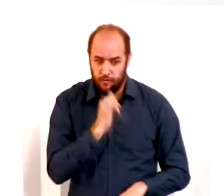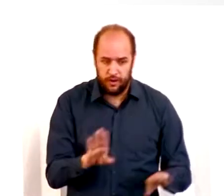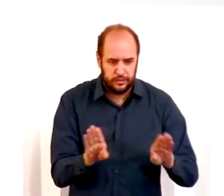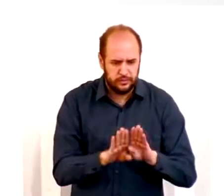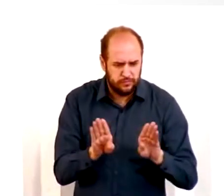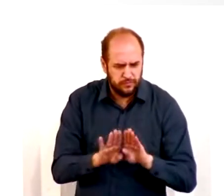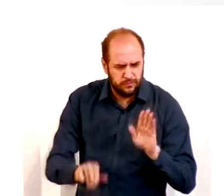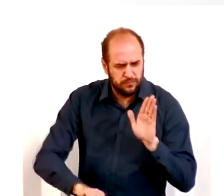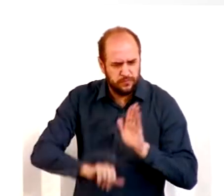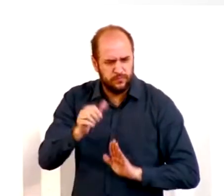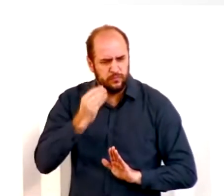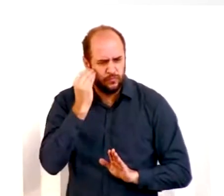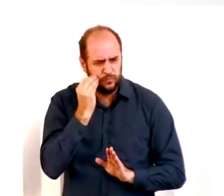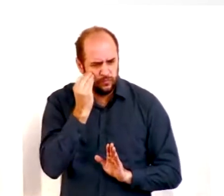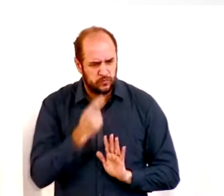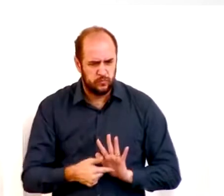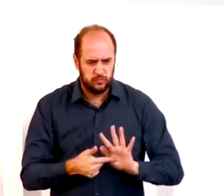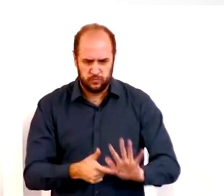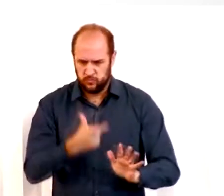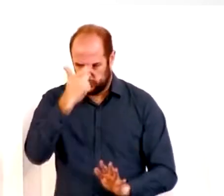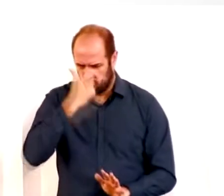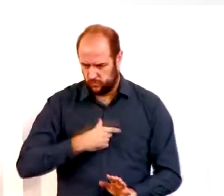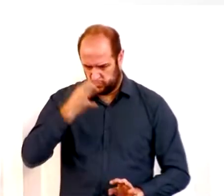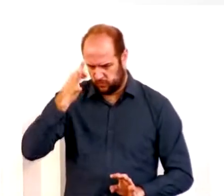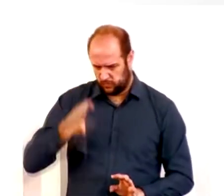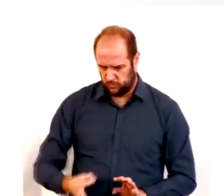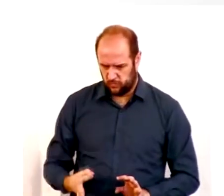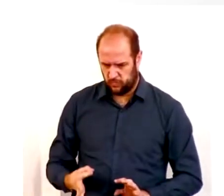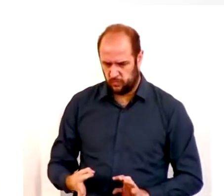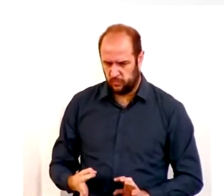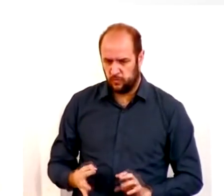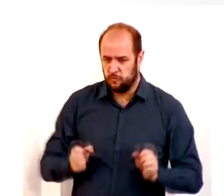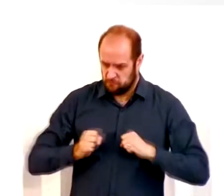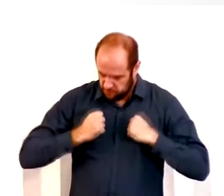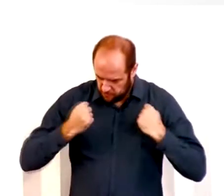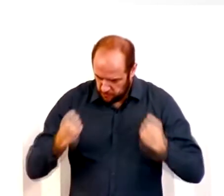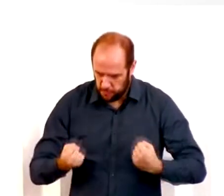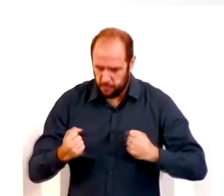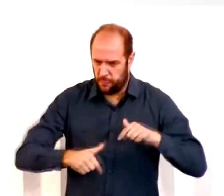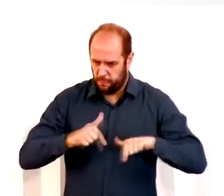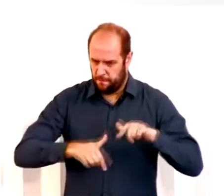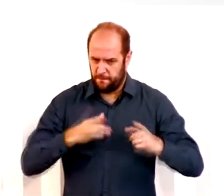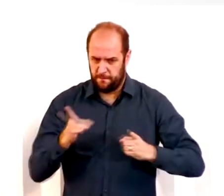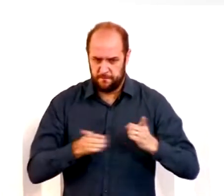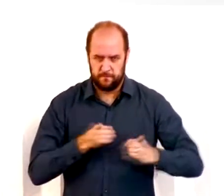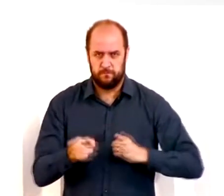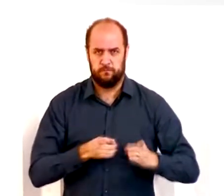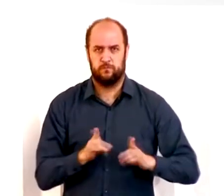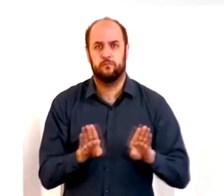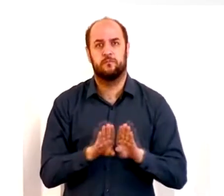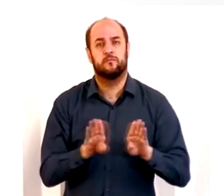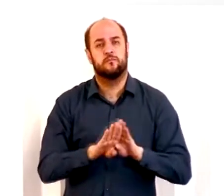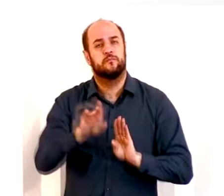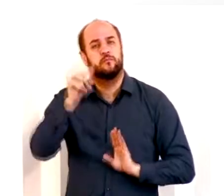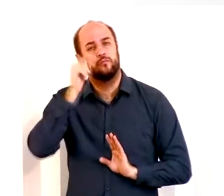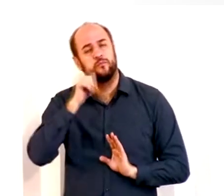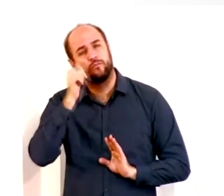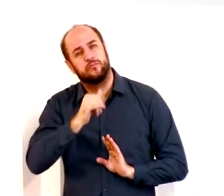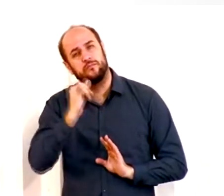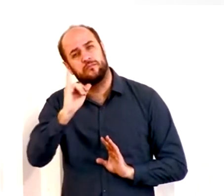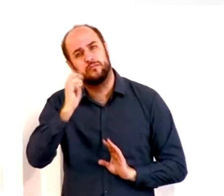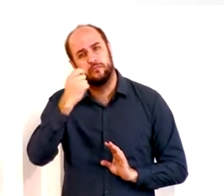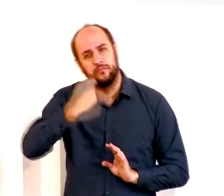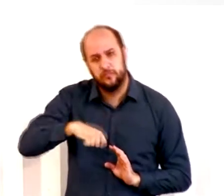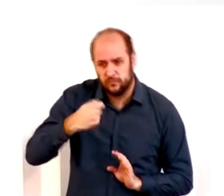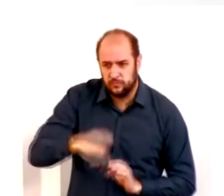primeiramente experimentados, e se mostrarem irrepreensíveis, exerçam o diaconato. Da mesma sorte, quanto a mulheres, é necessário que elas